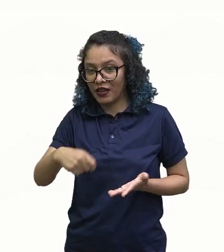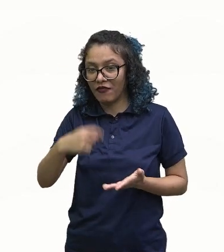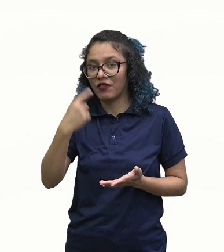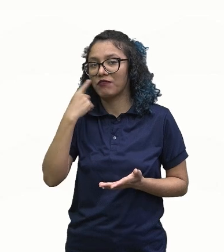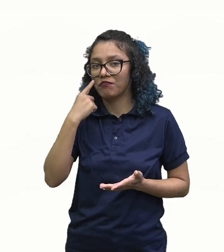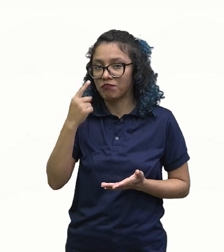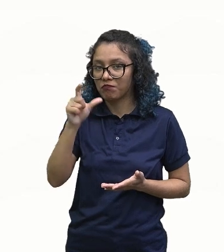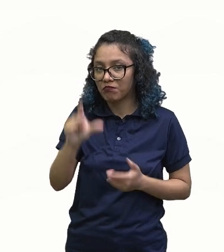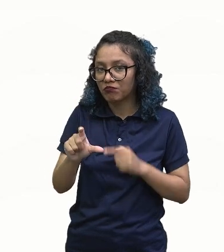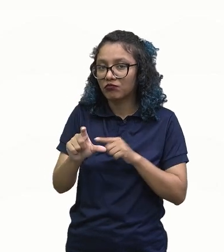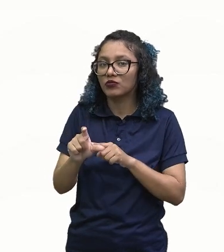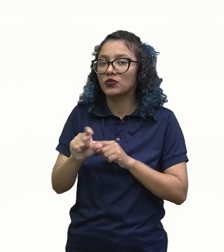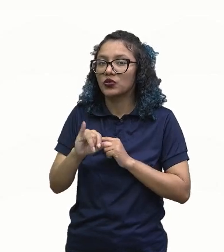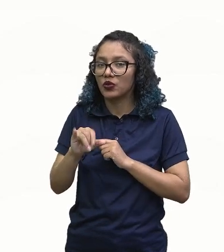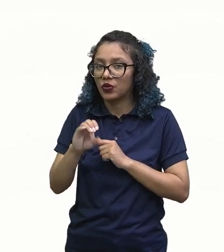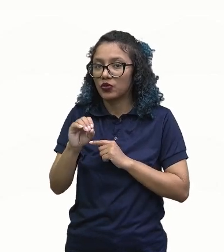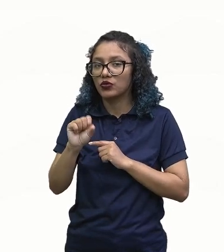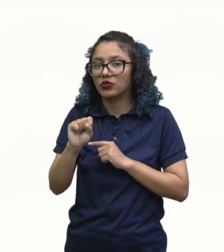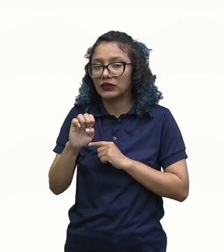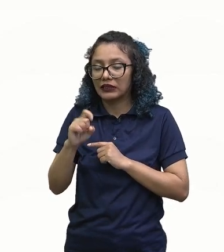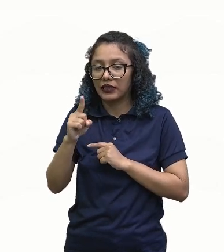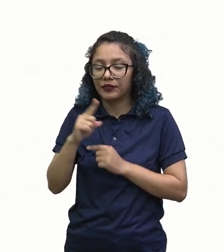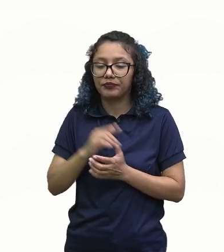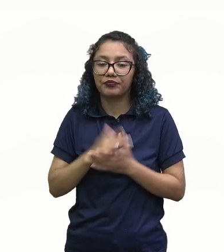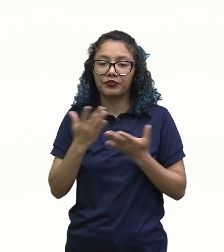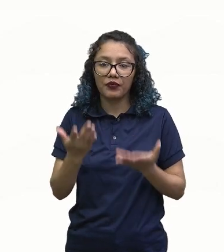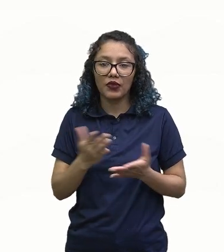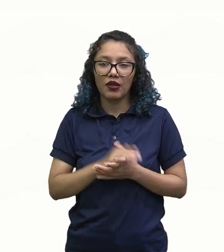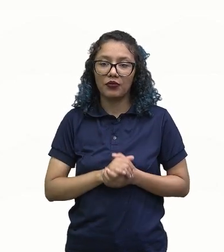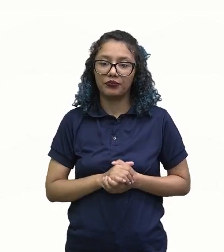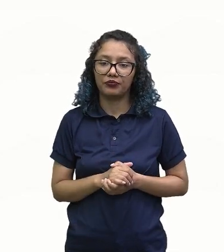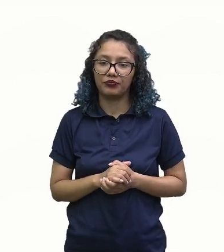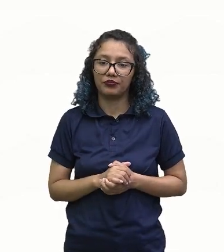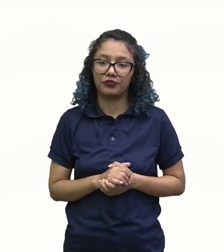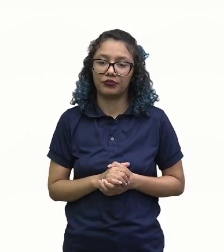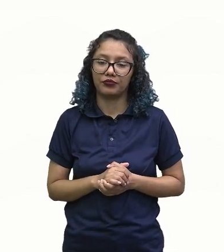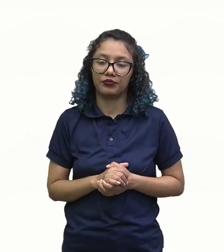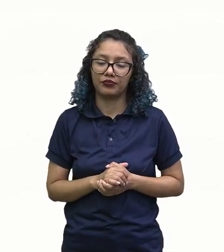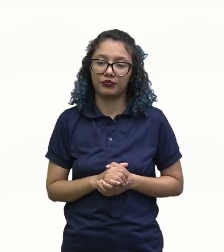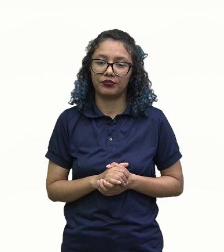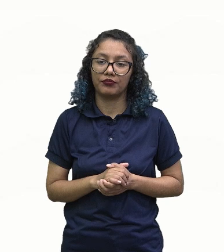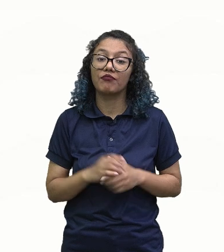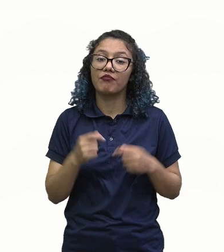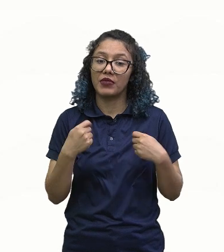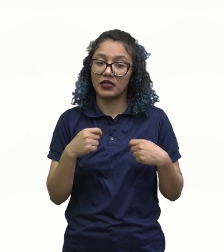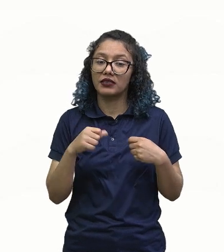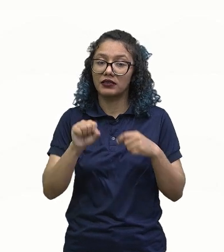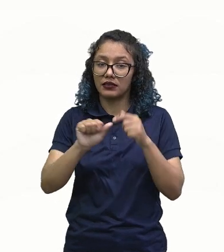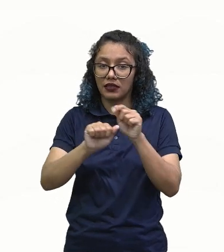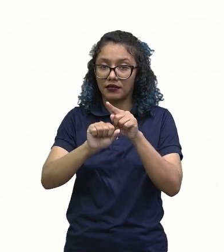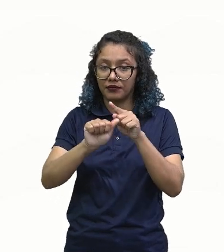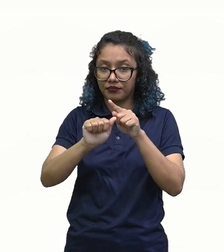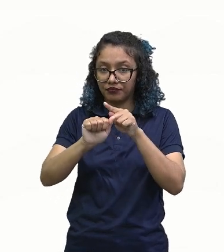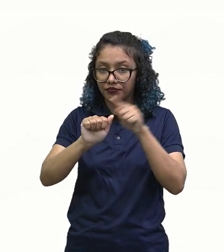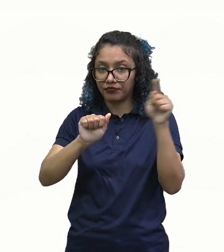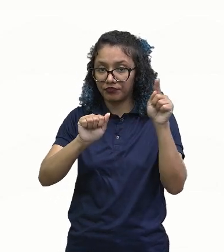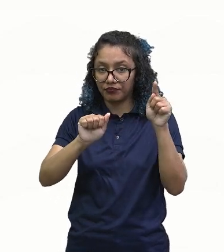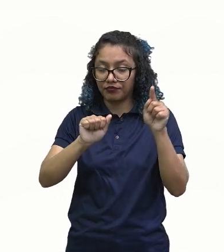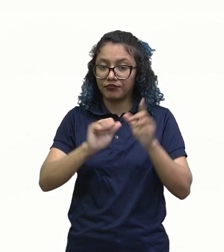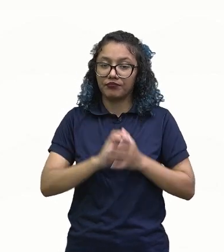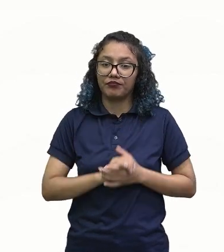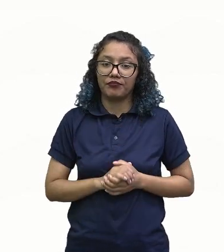escrevia. Então, logo, nós vamos ter que ter, né, a crase para indicar,